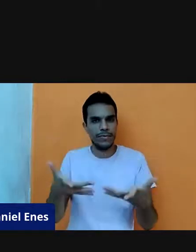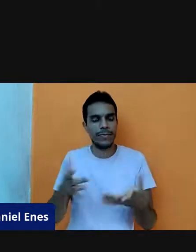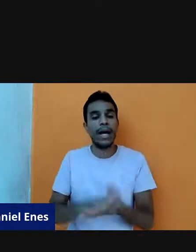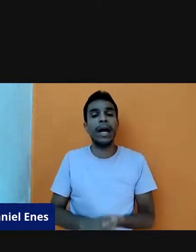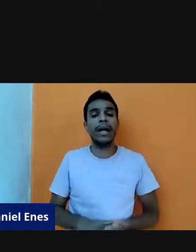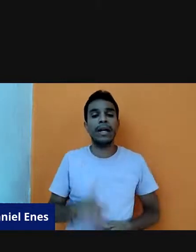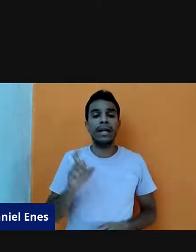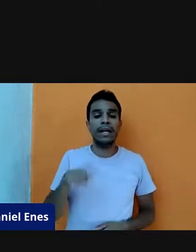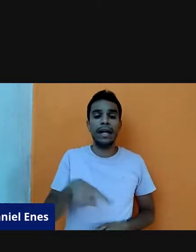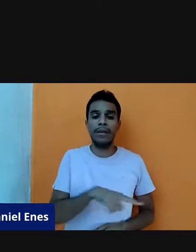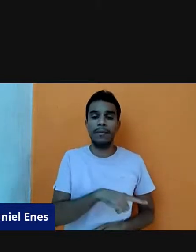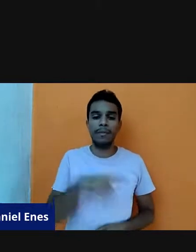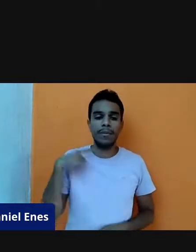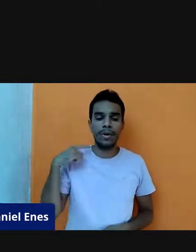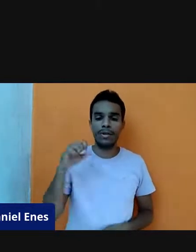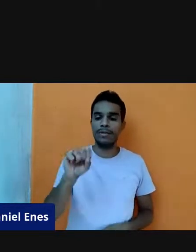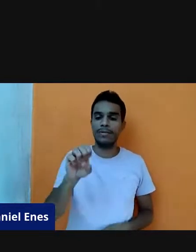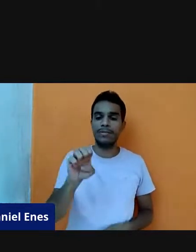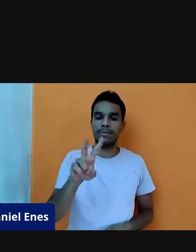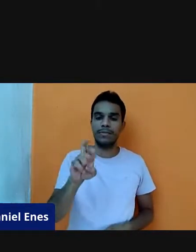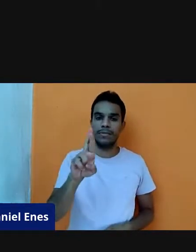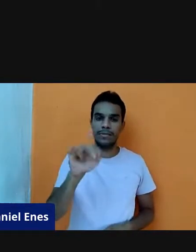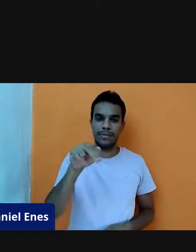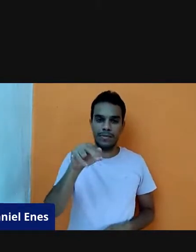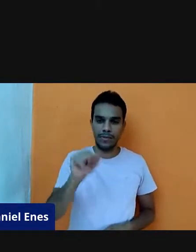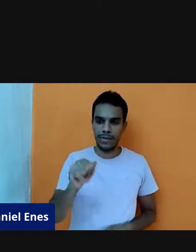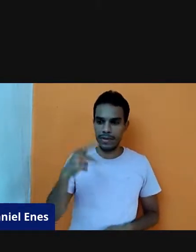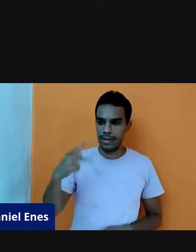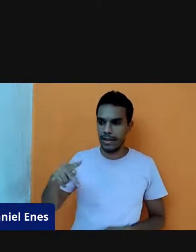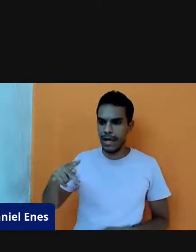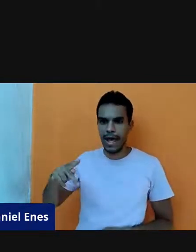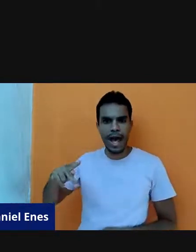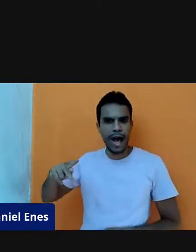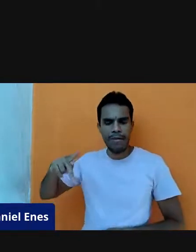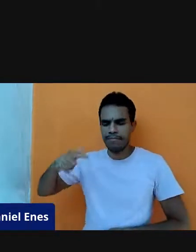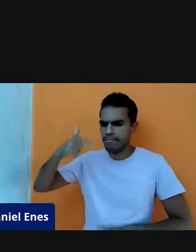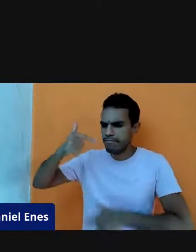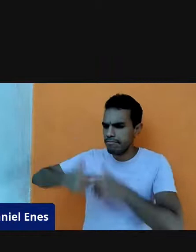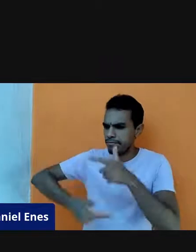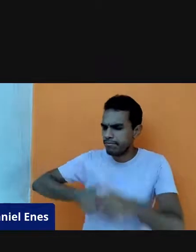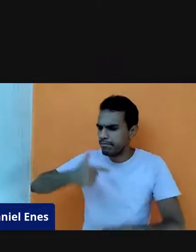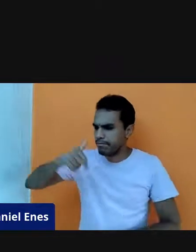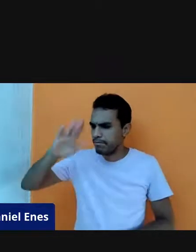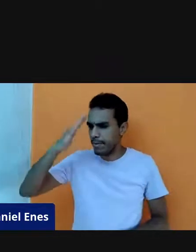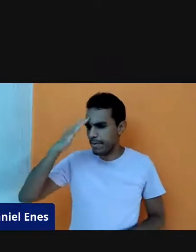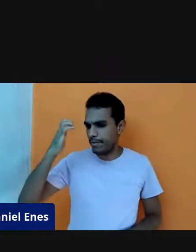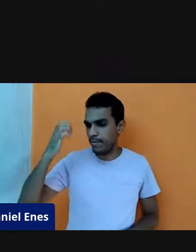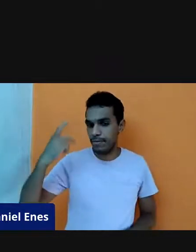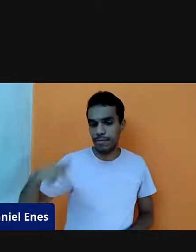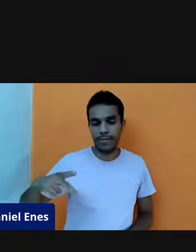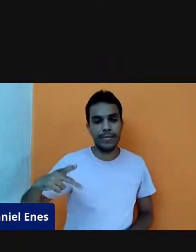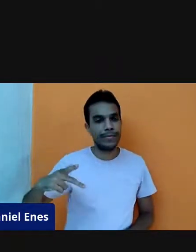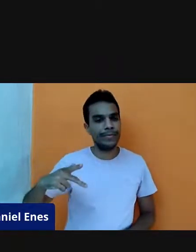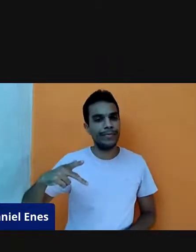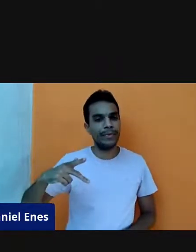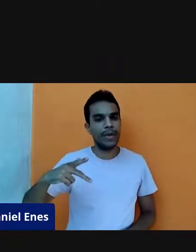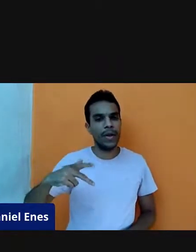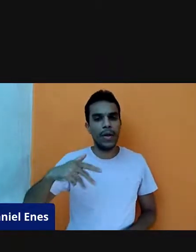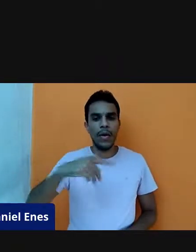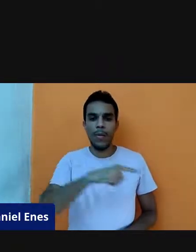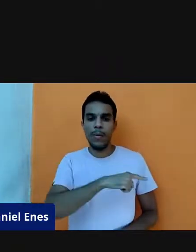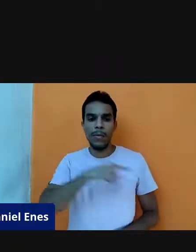Morte e Vida Severina, que é a obra-prima de João Cabral de Melo Neto. E Morte e Vida Severina tem uma história muito